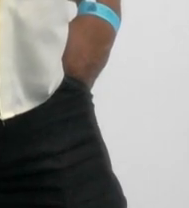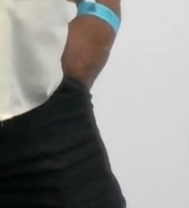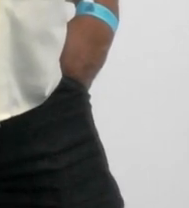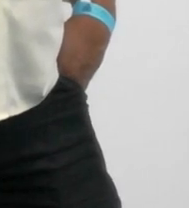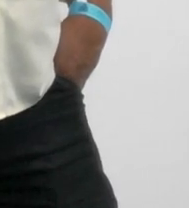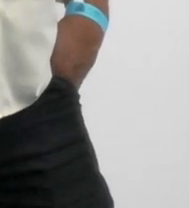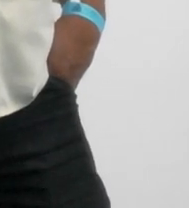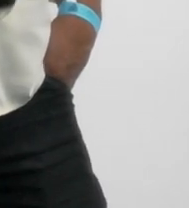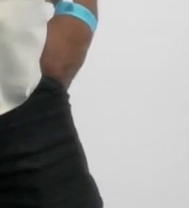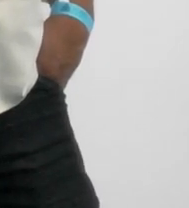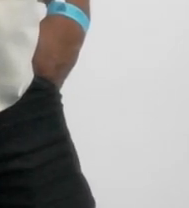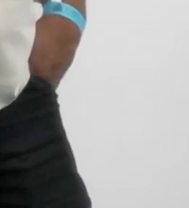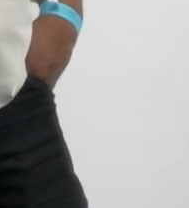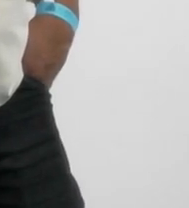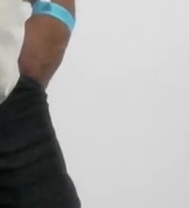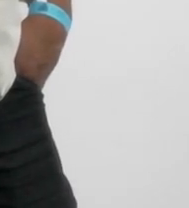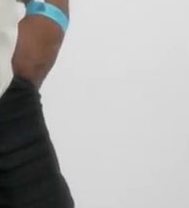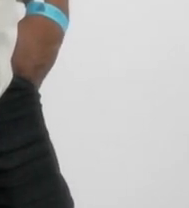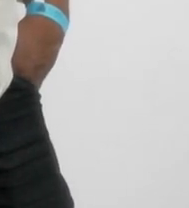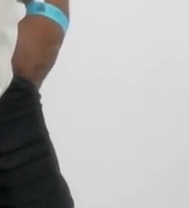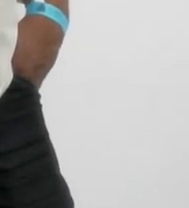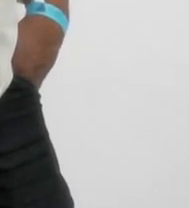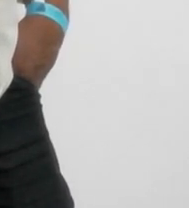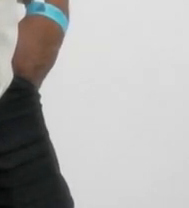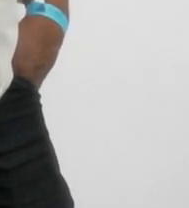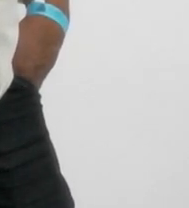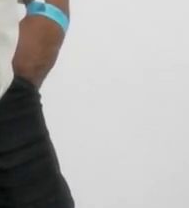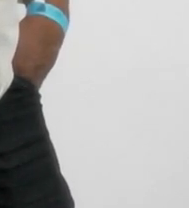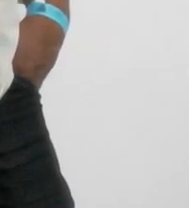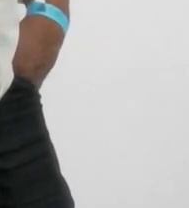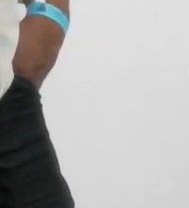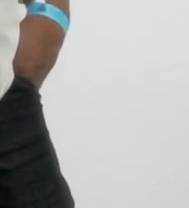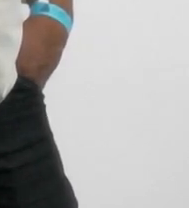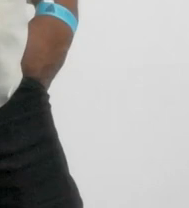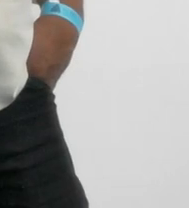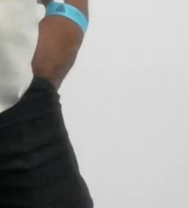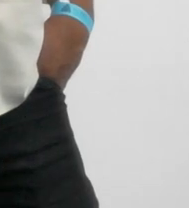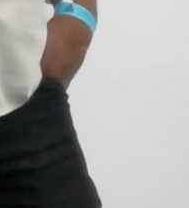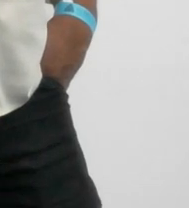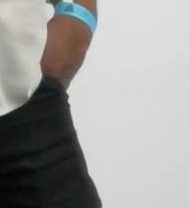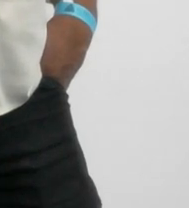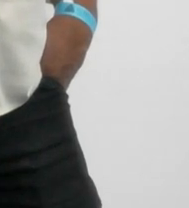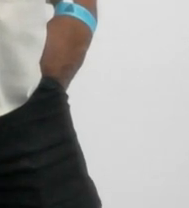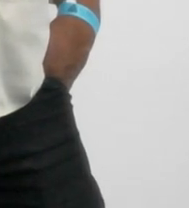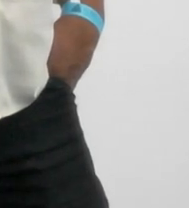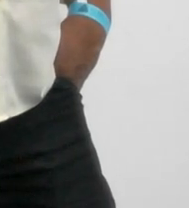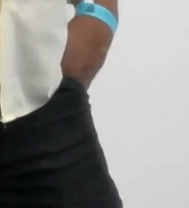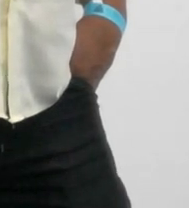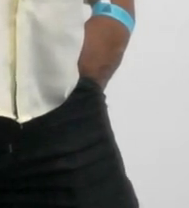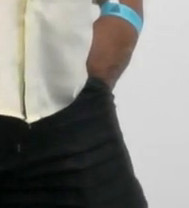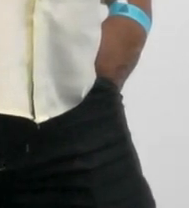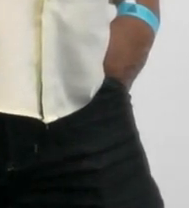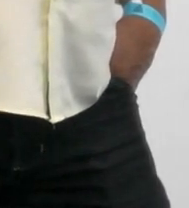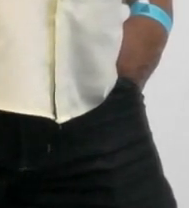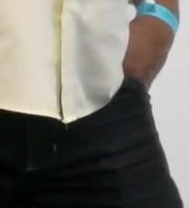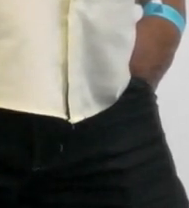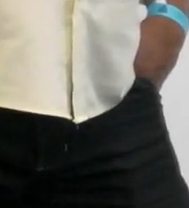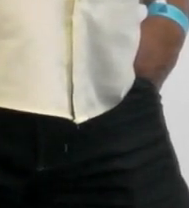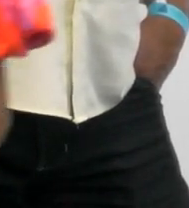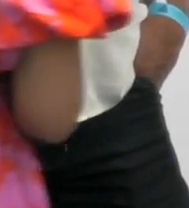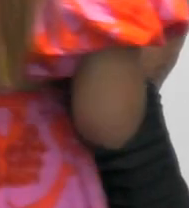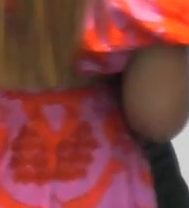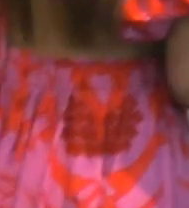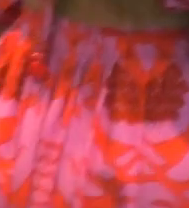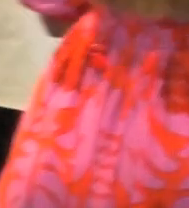1976 S de louvas você pode pesquisar estudar um pouco sobre o assunto a pubm tá aí para poder nos ajudar inclusive A grande questão